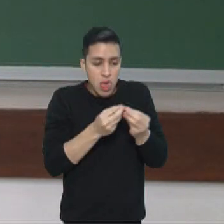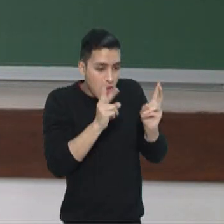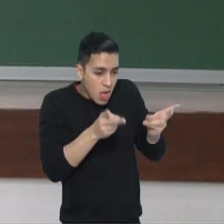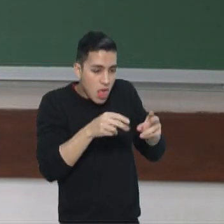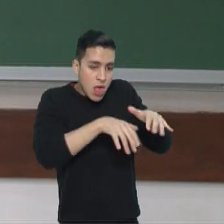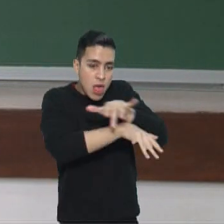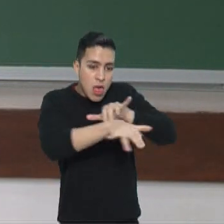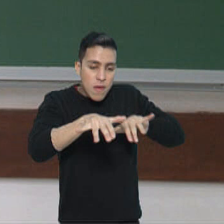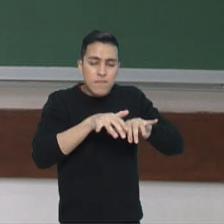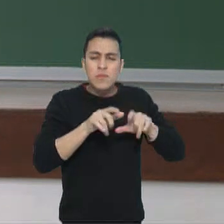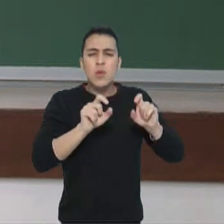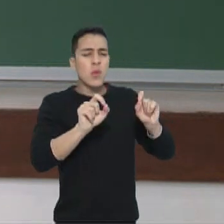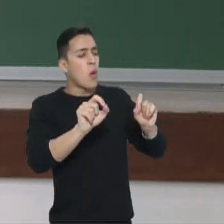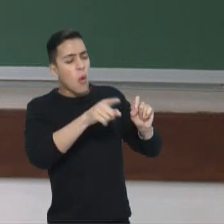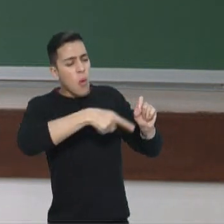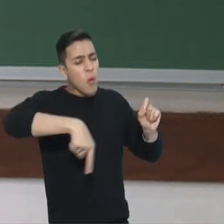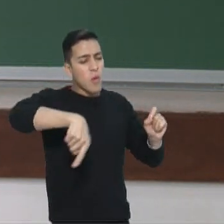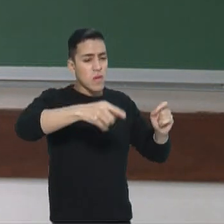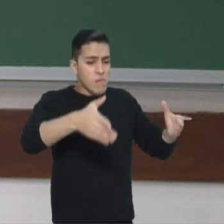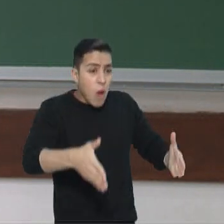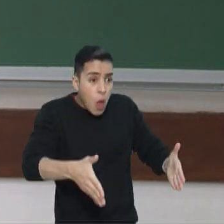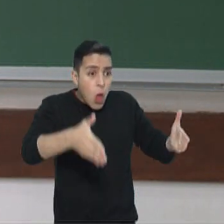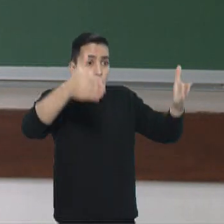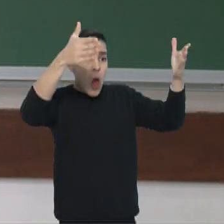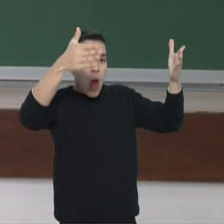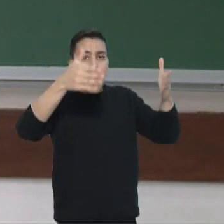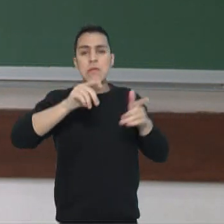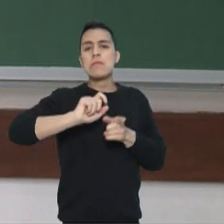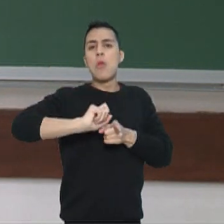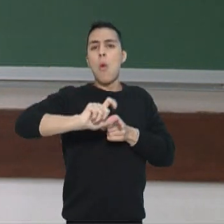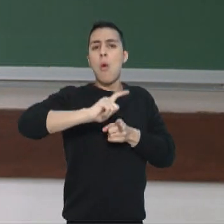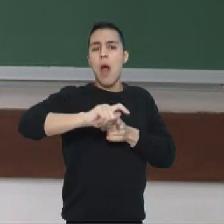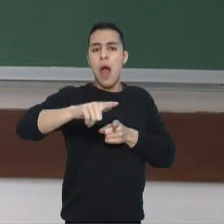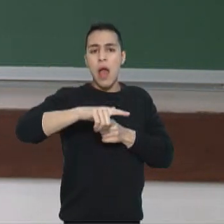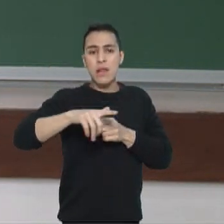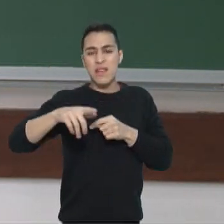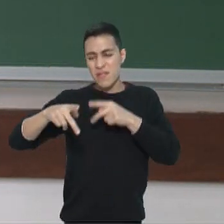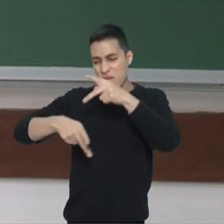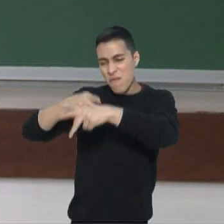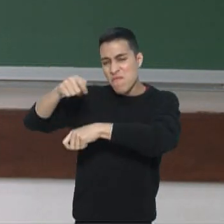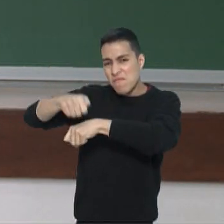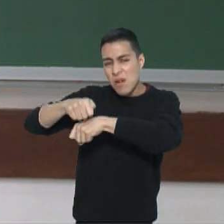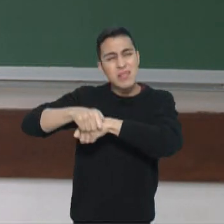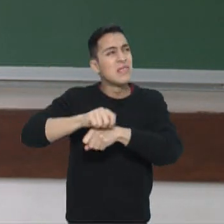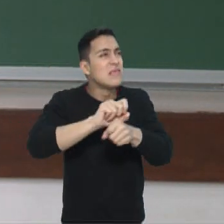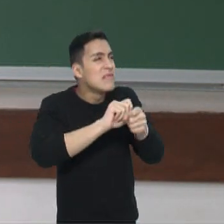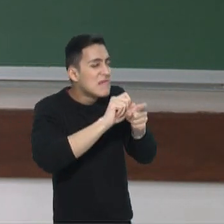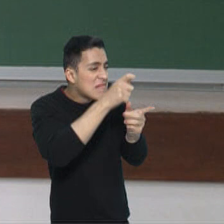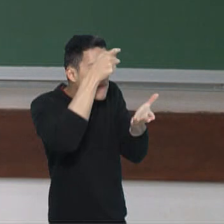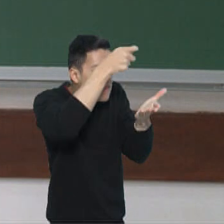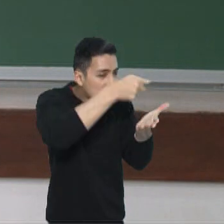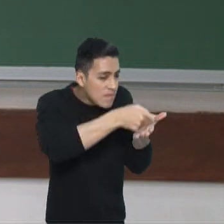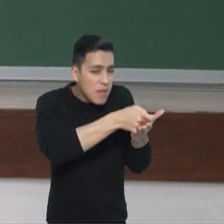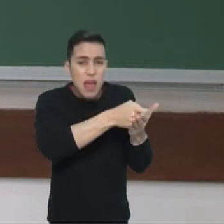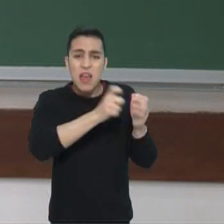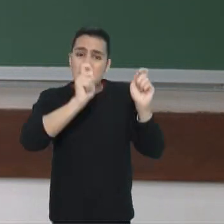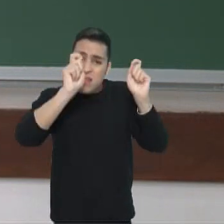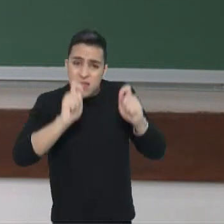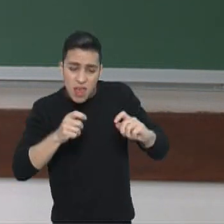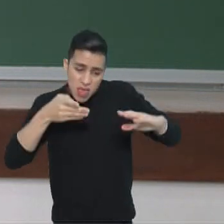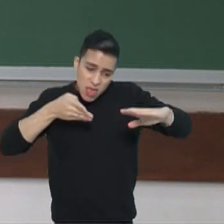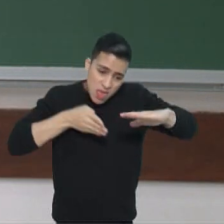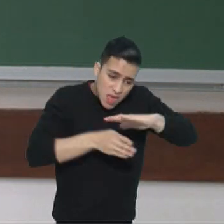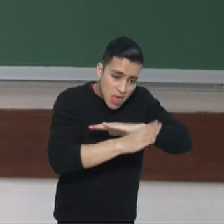Essas ínsulas elas eram, na verdade, colocadas para alugar. Então as populações mais carentes acabavam tendo que pagar aluguel para